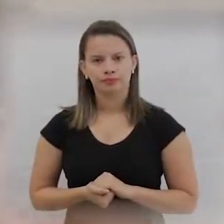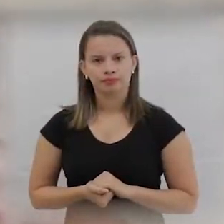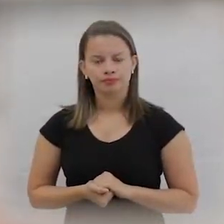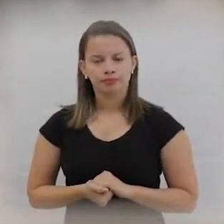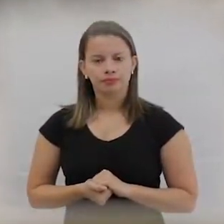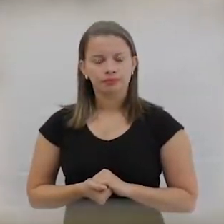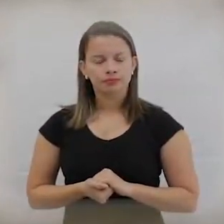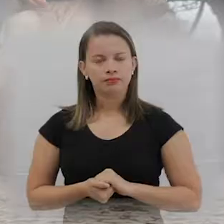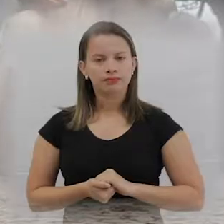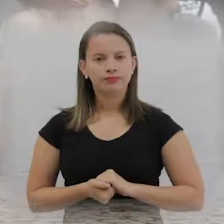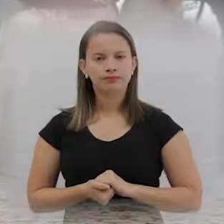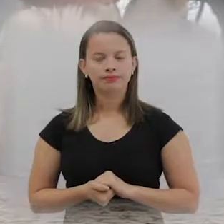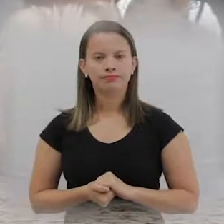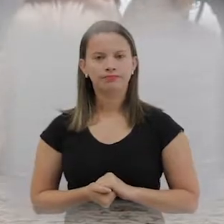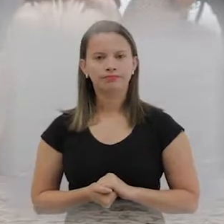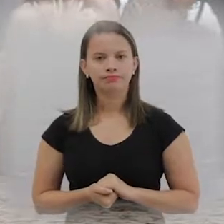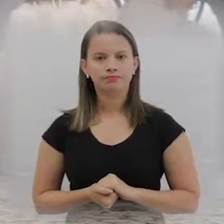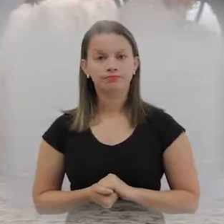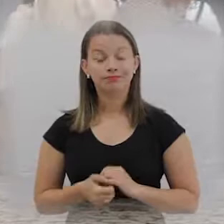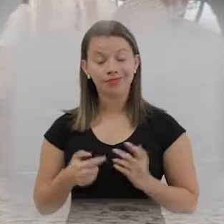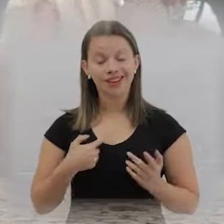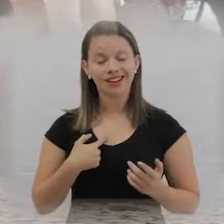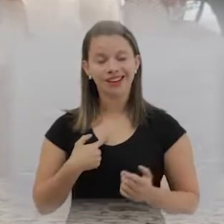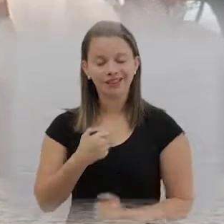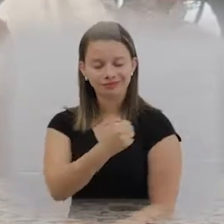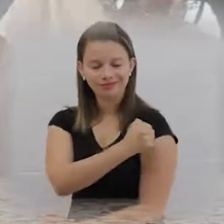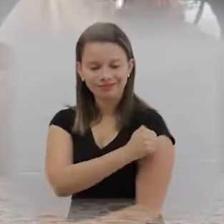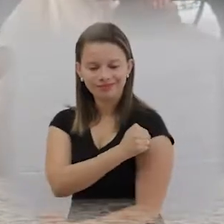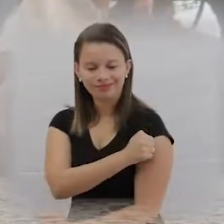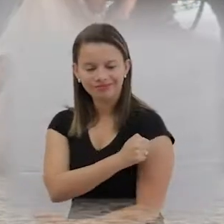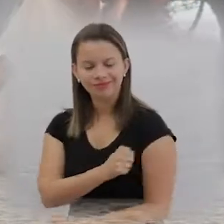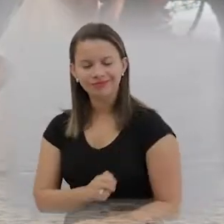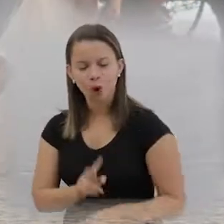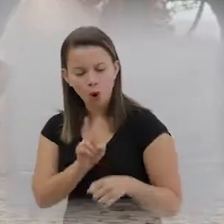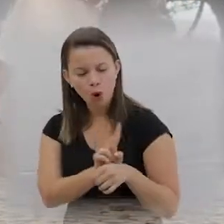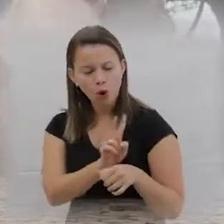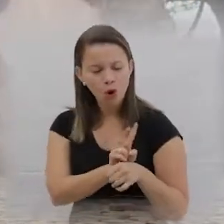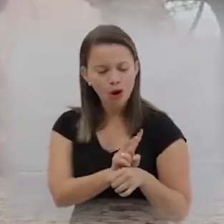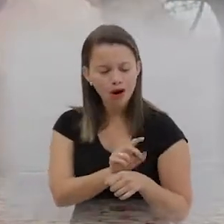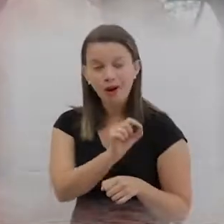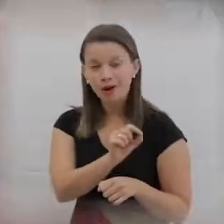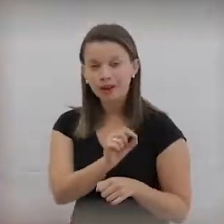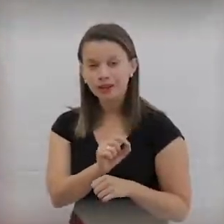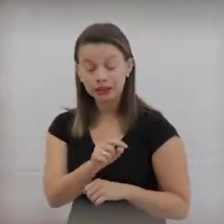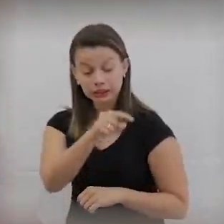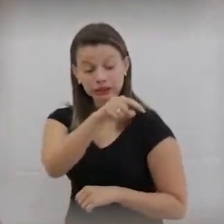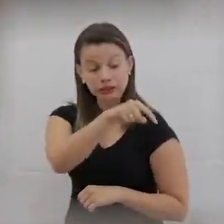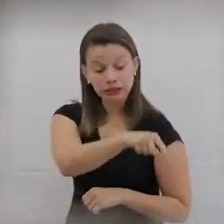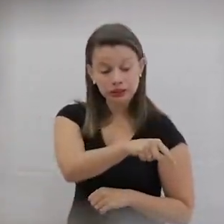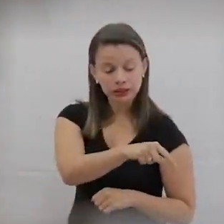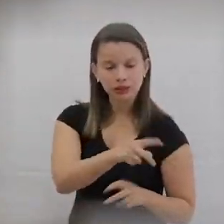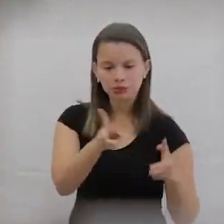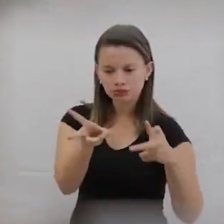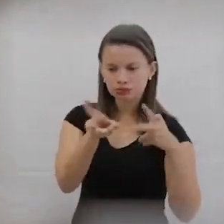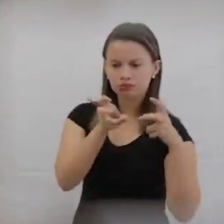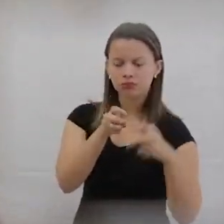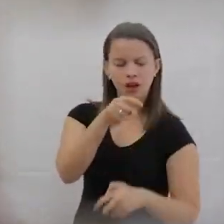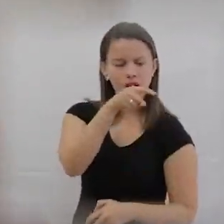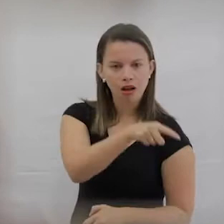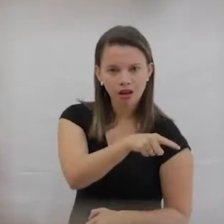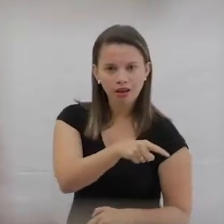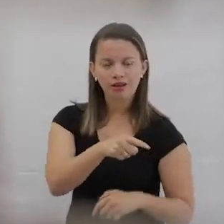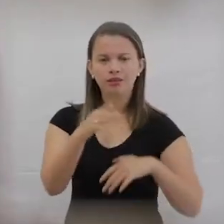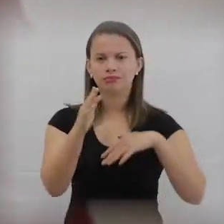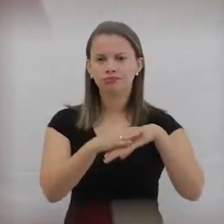Eu tenho cuidado com o aluno de deixar perceber, trabalhar,